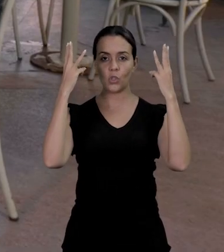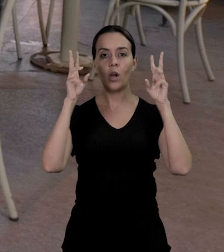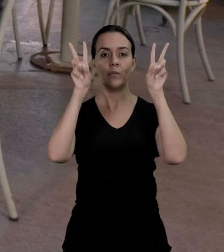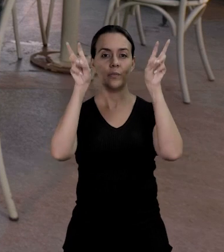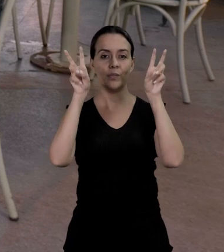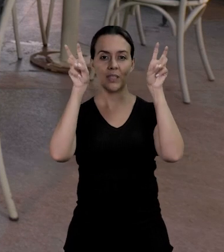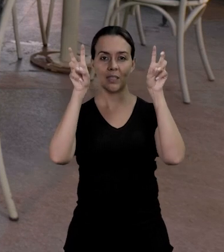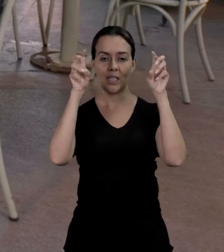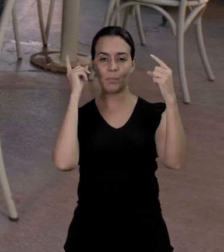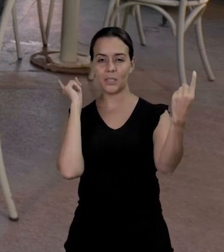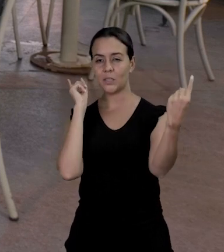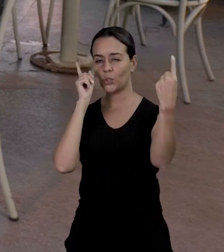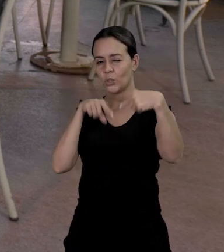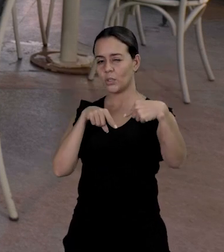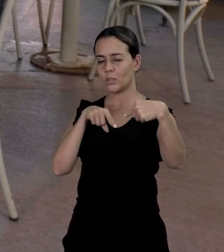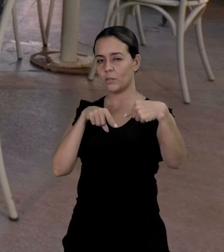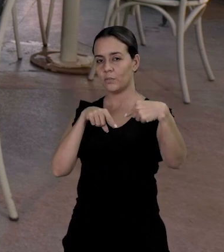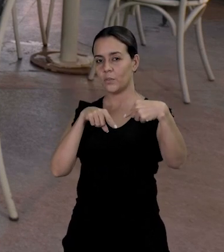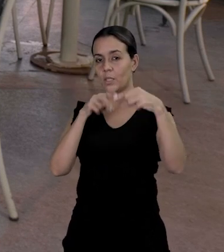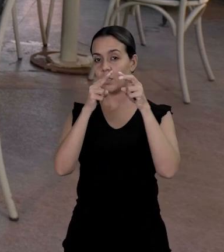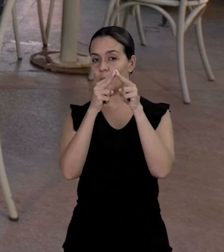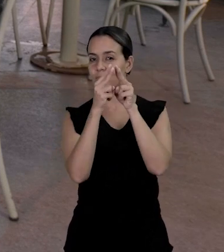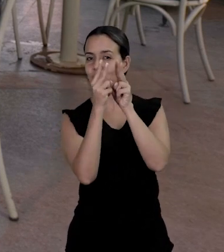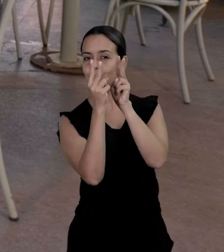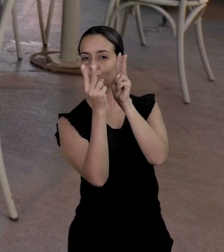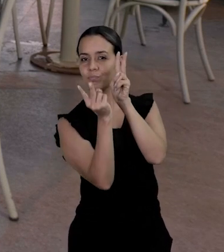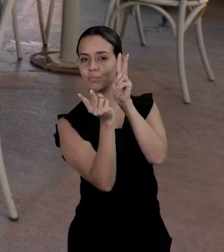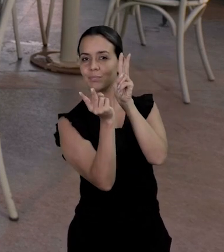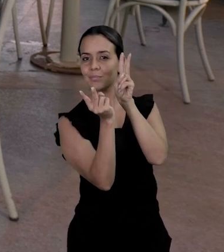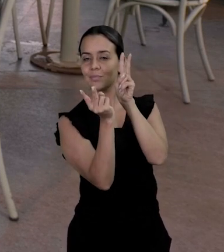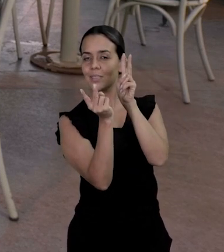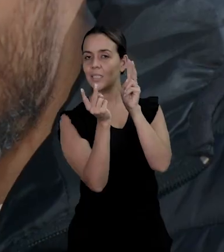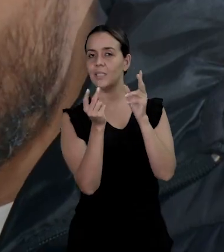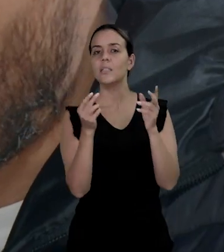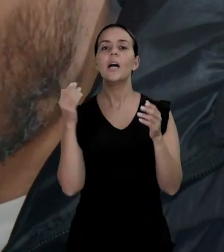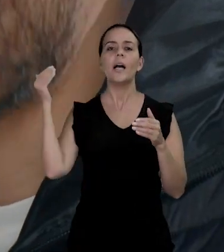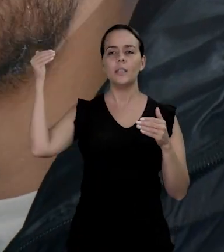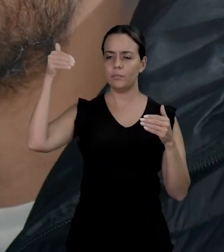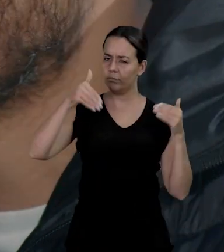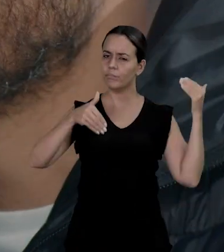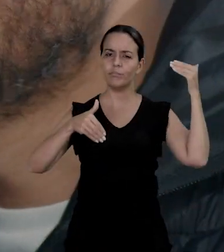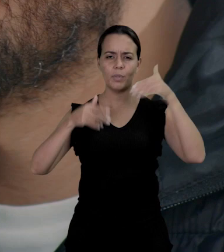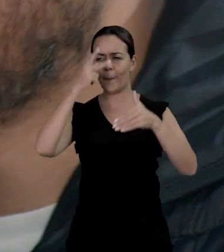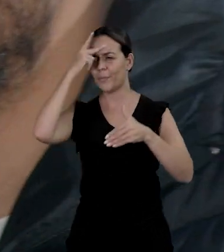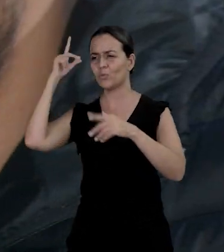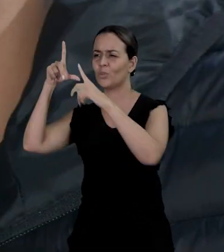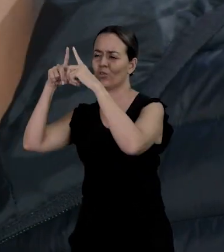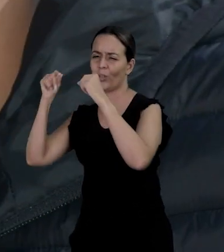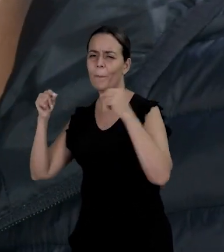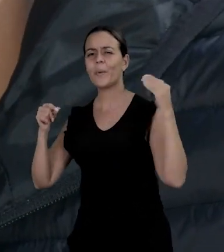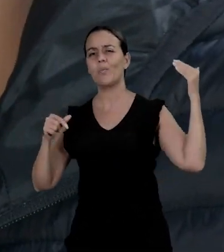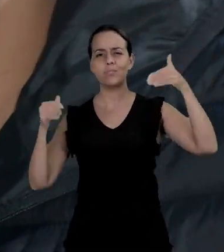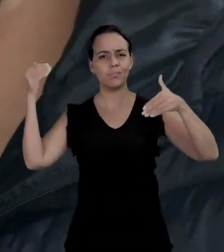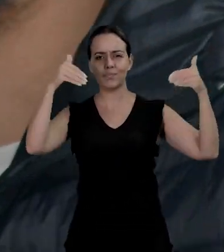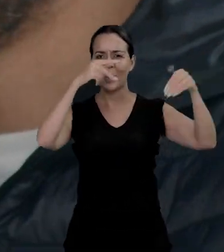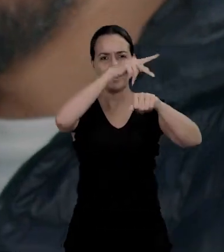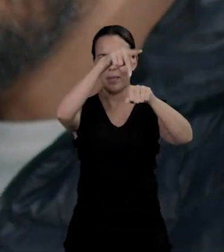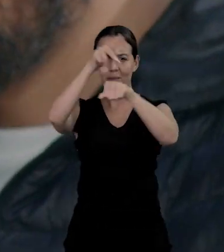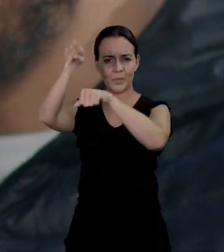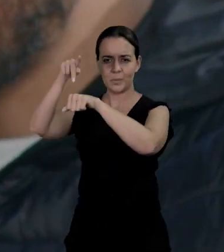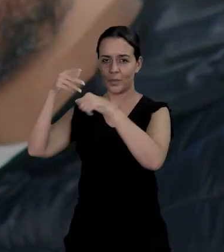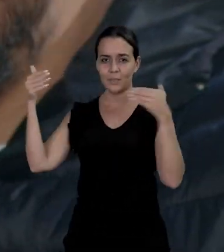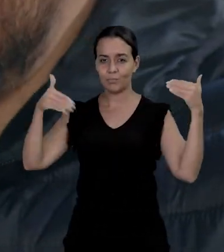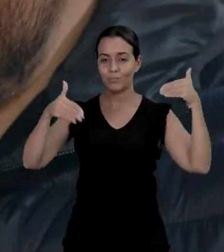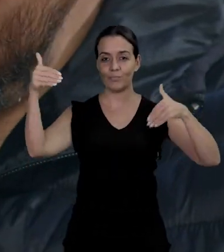da OCDE, do Japão, pesquisadores do Japão. E por quê? Agora a gente está falando muito da privacidade dos dados. Isso.